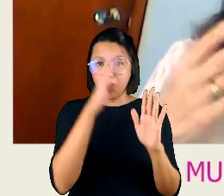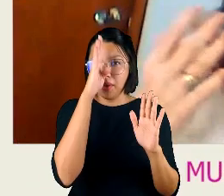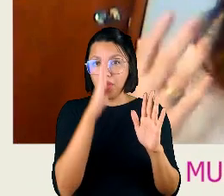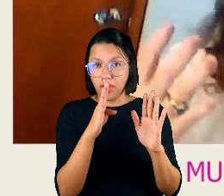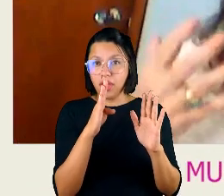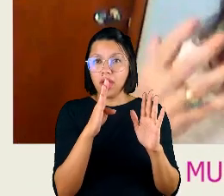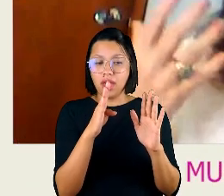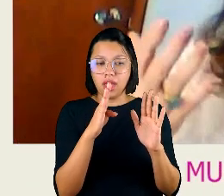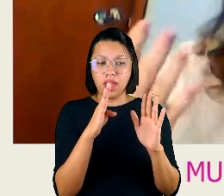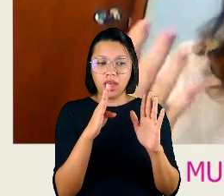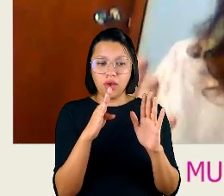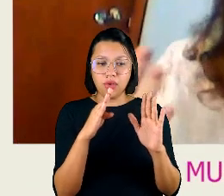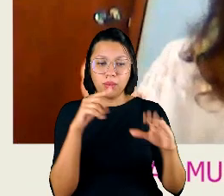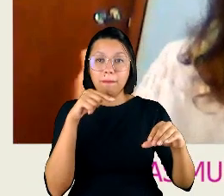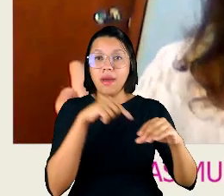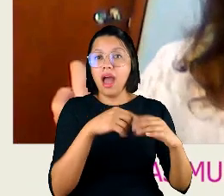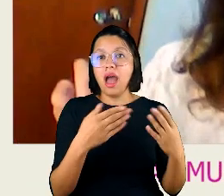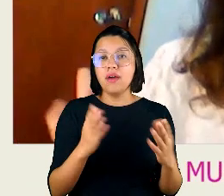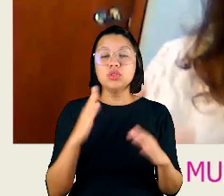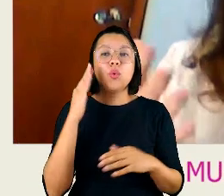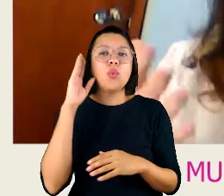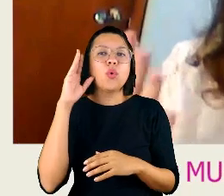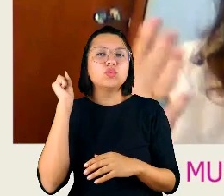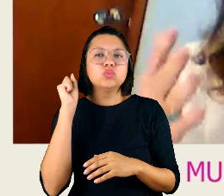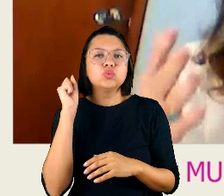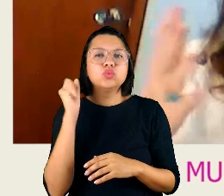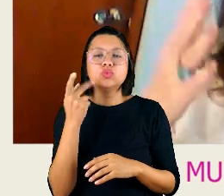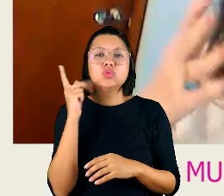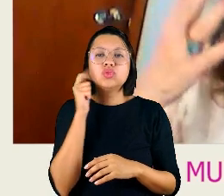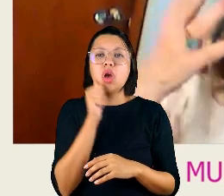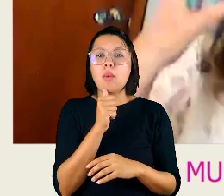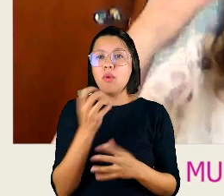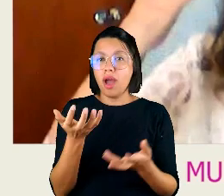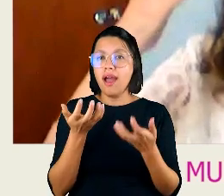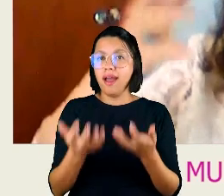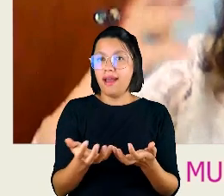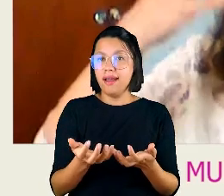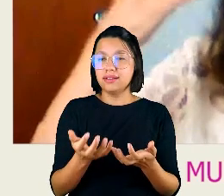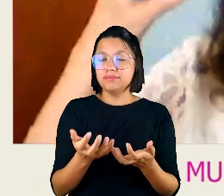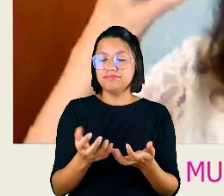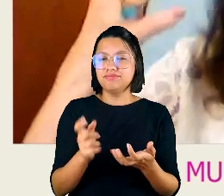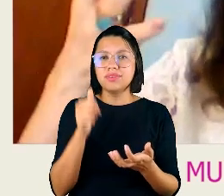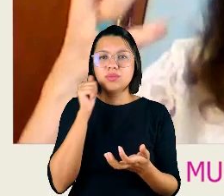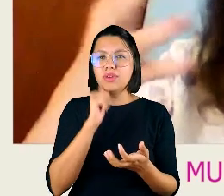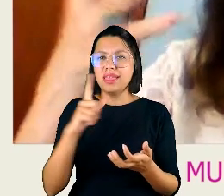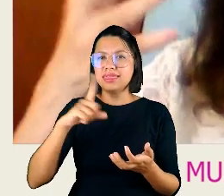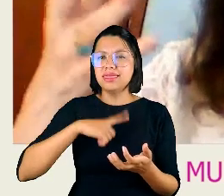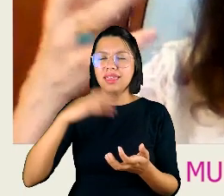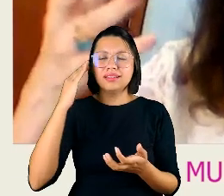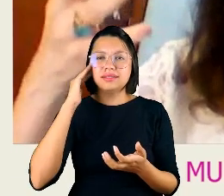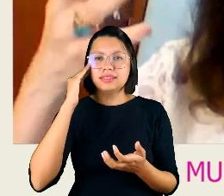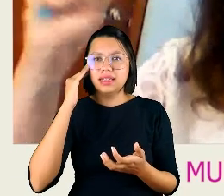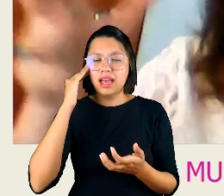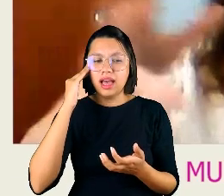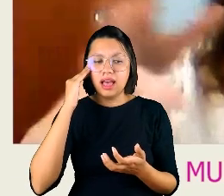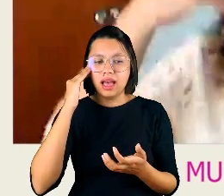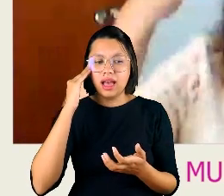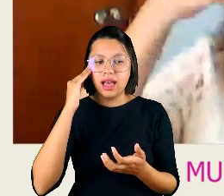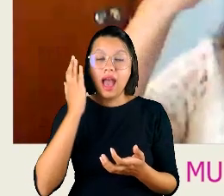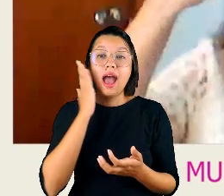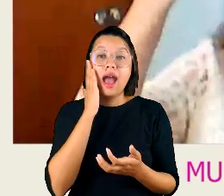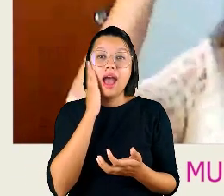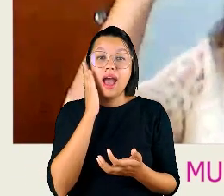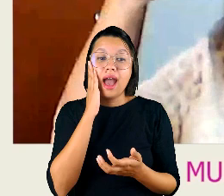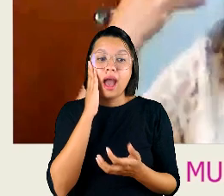Então, o que eu escuto que as mulheres querem, as mulheres elas têm que entender e elas sabem que a sexualidade